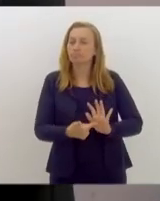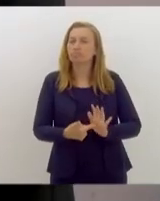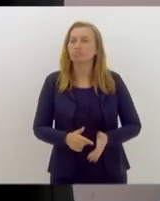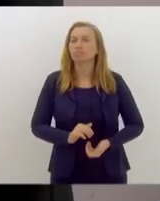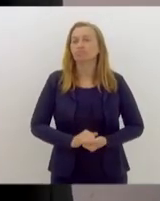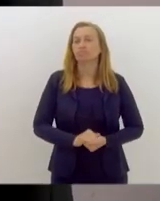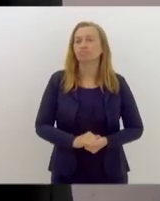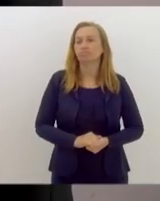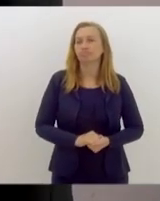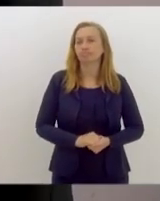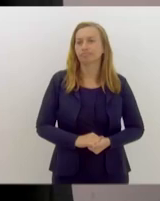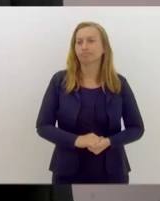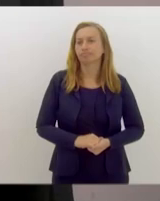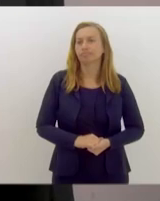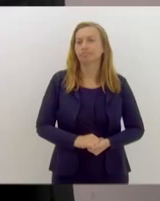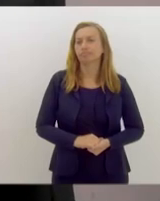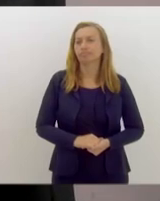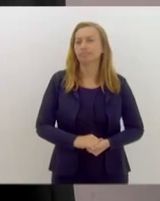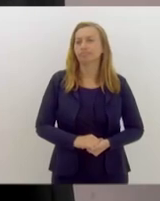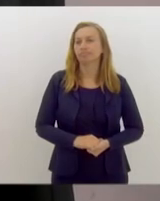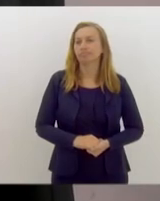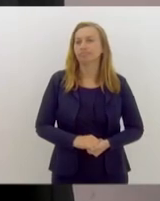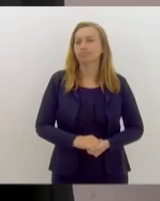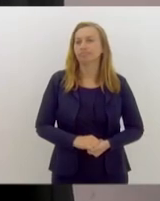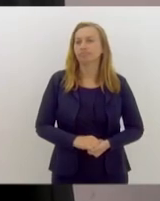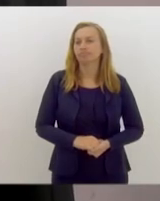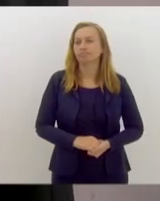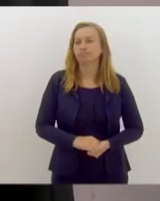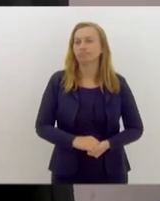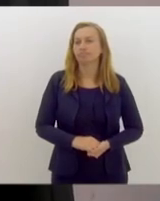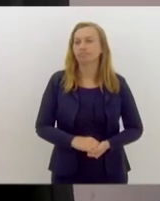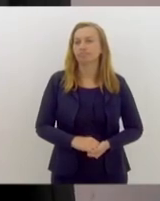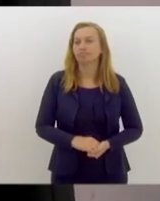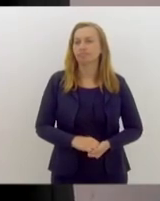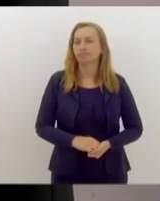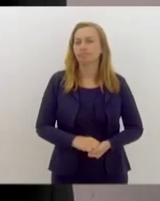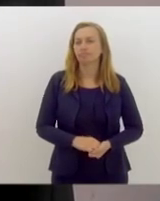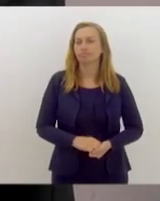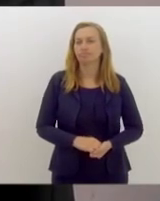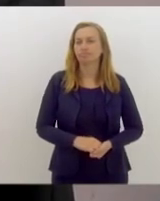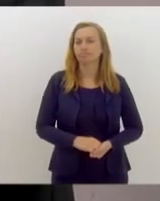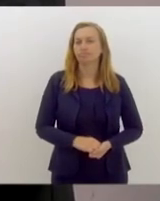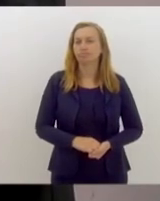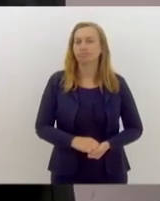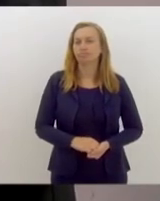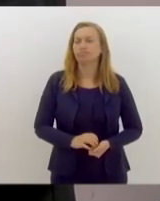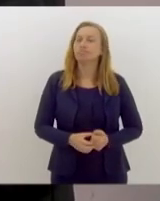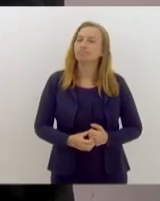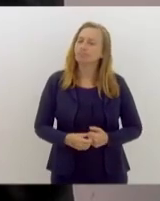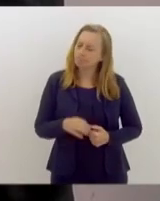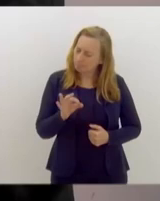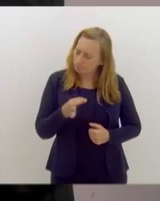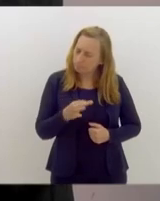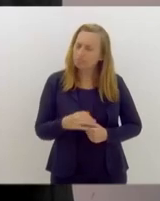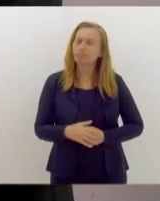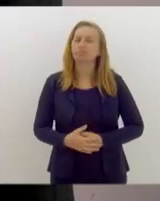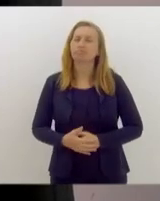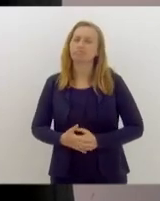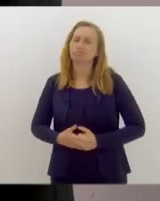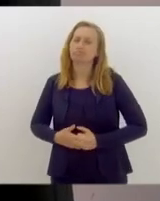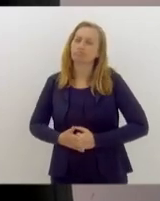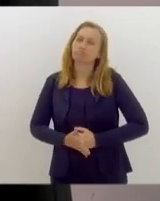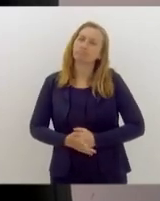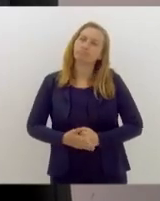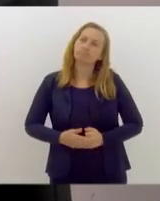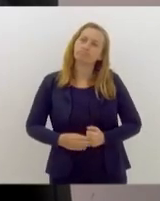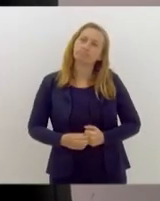primeiro, endossar as falas já feitas aqui, mas, de fato, tem,